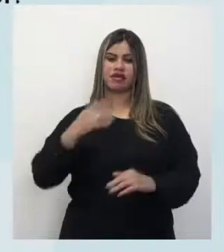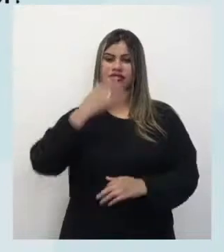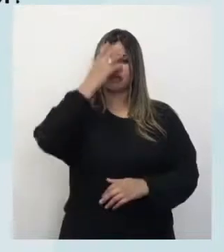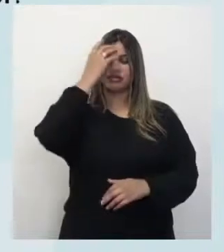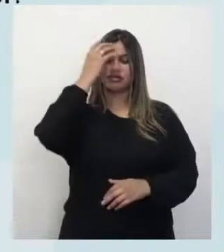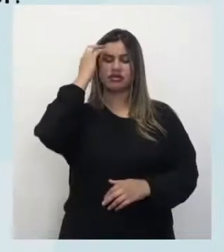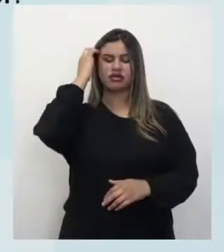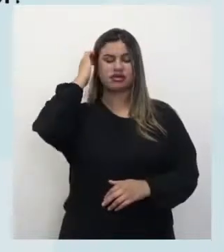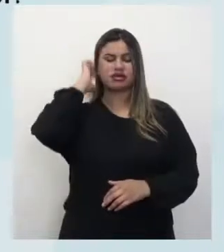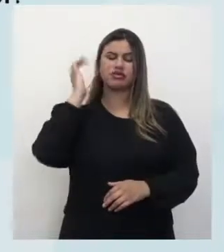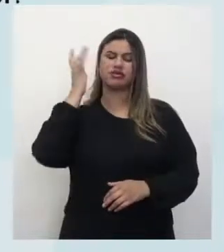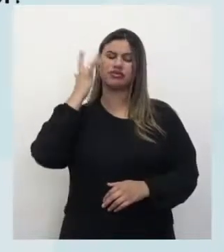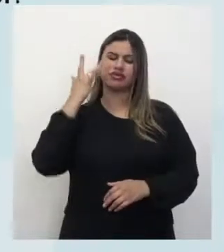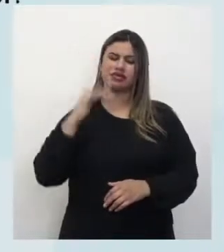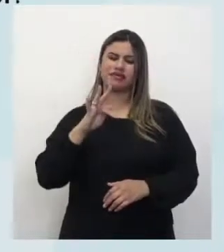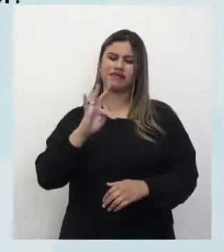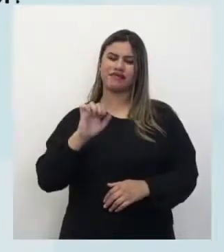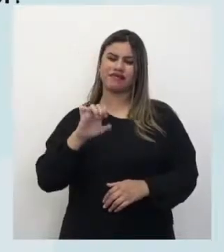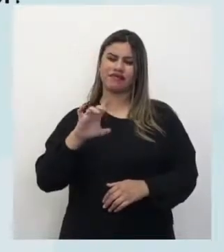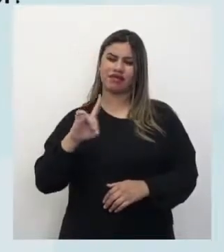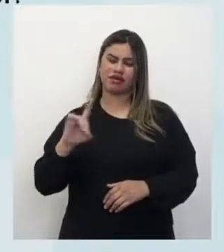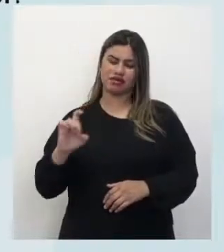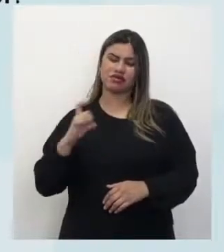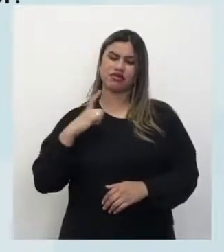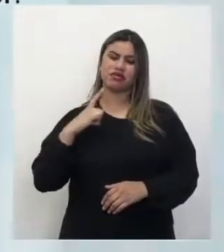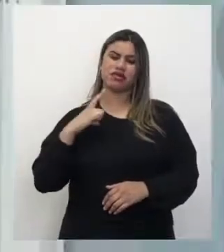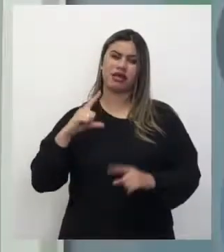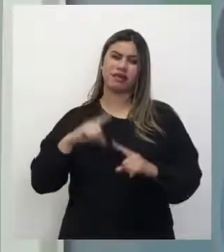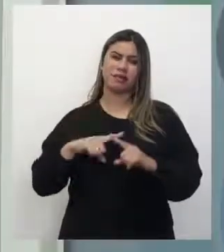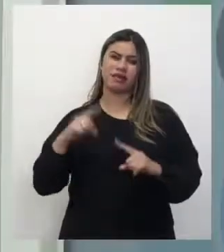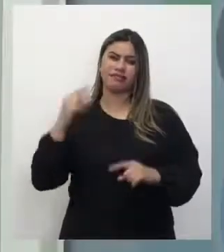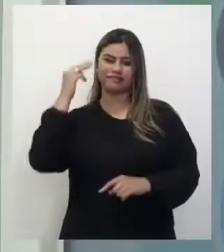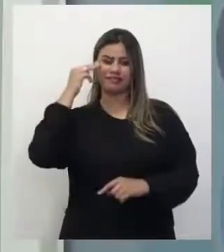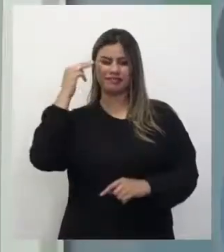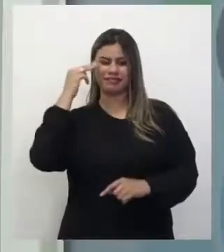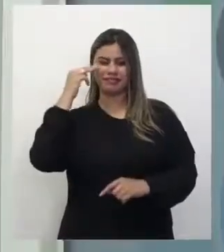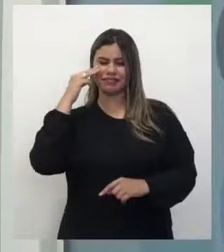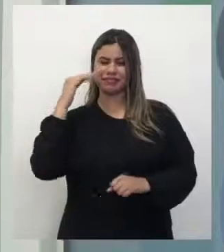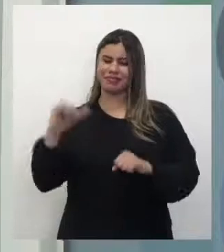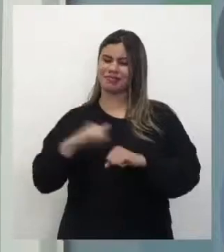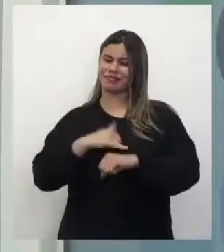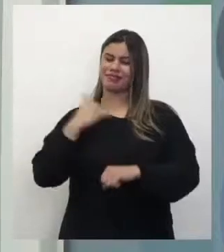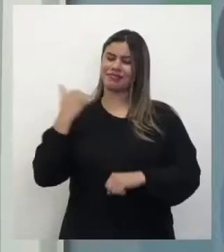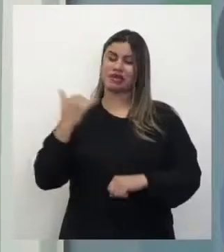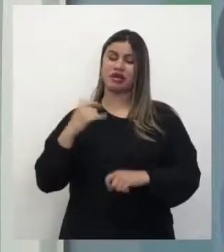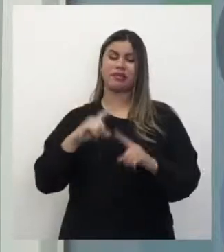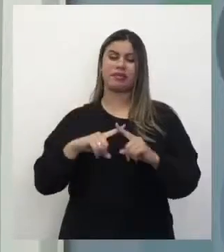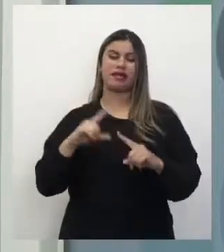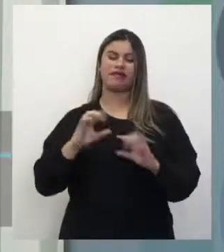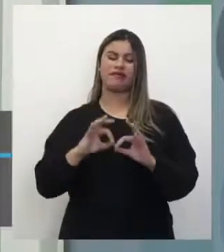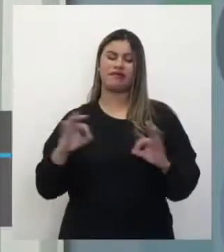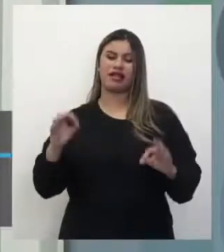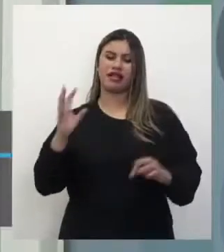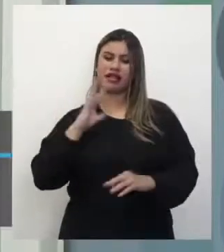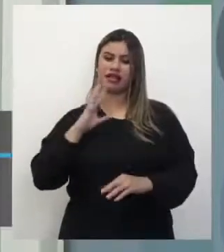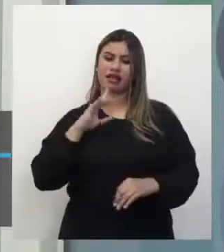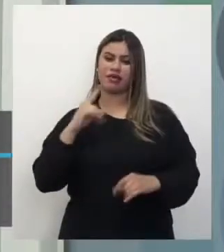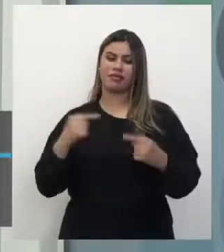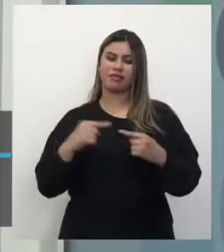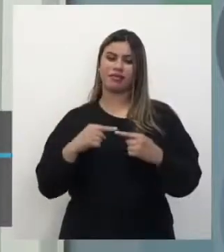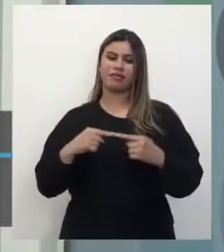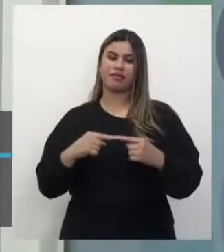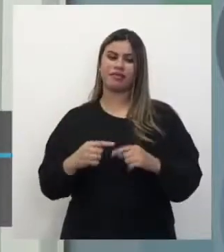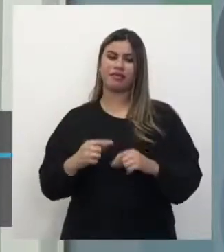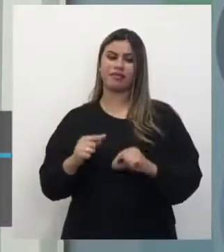se ela é atribuída a Freud, tá, gente? Vocês me perdoem, porque agora a minha falta de memória está me traindo. Mas tem uma frase muito interessante que conta um pouco sobre isso,